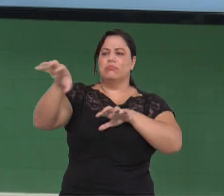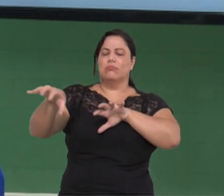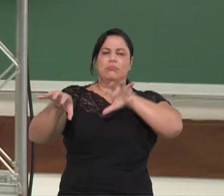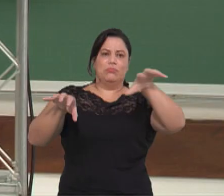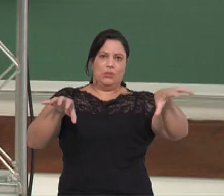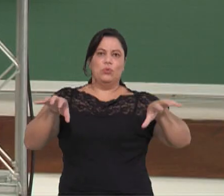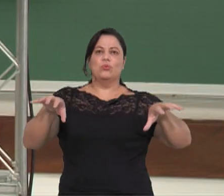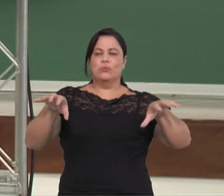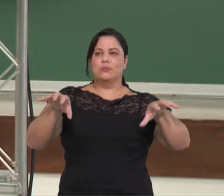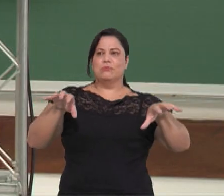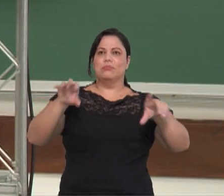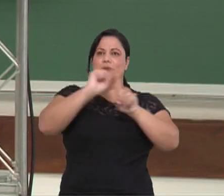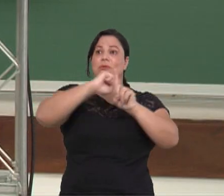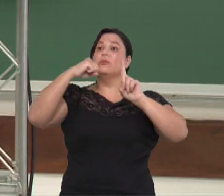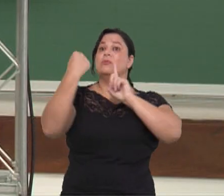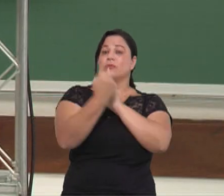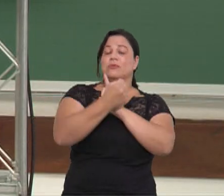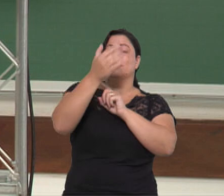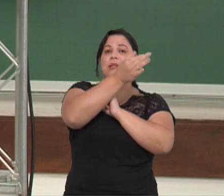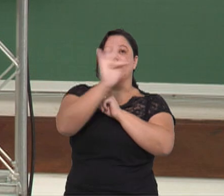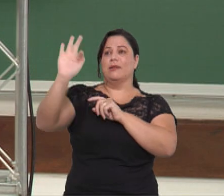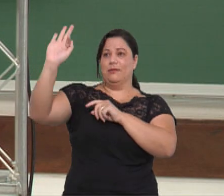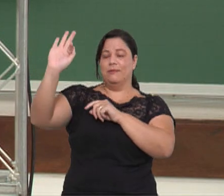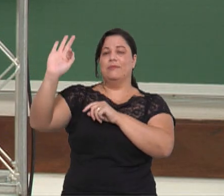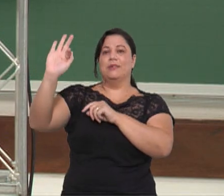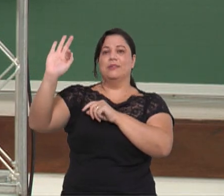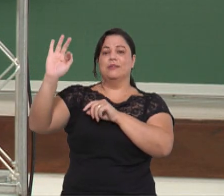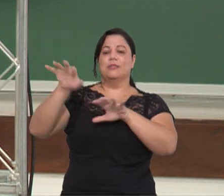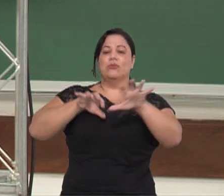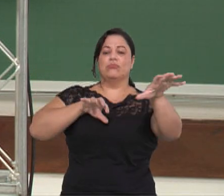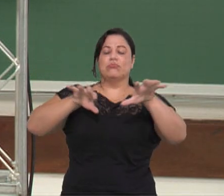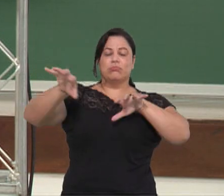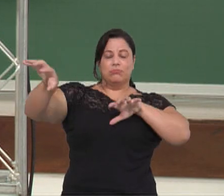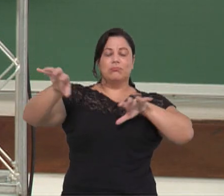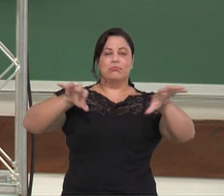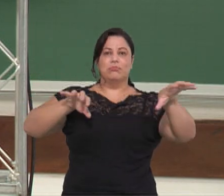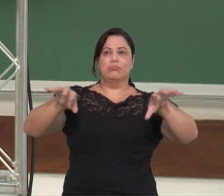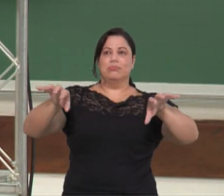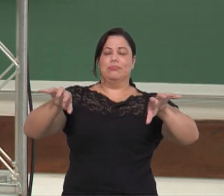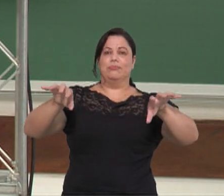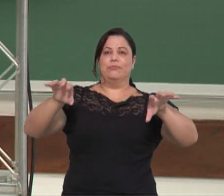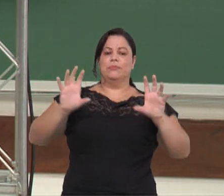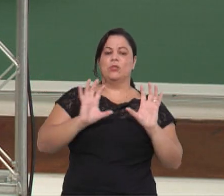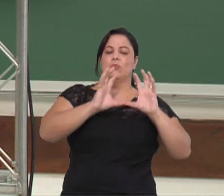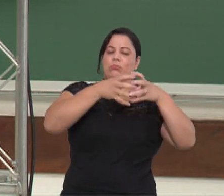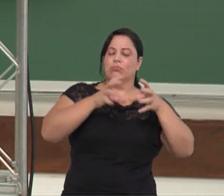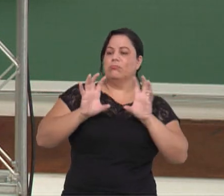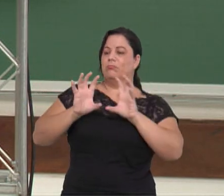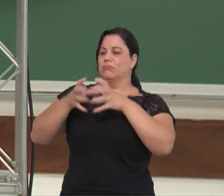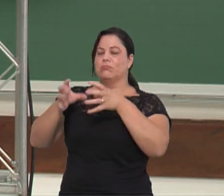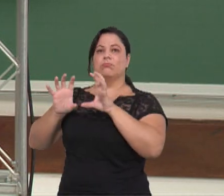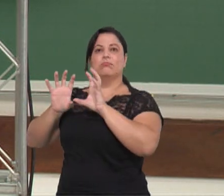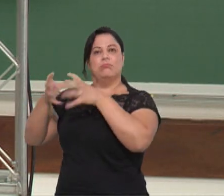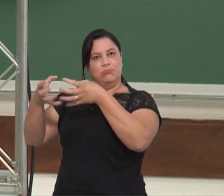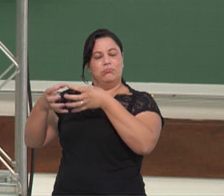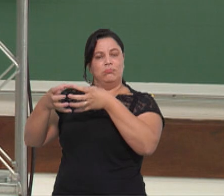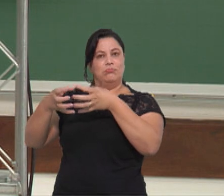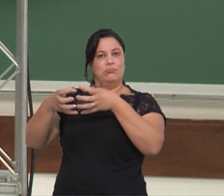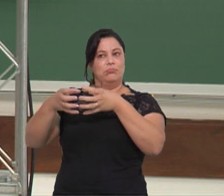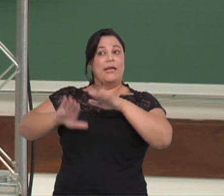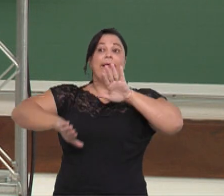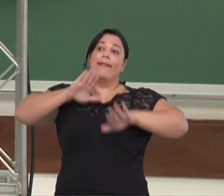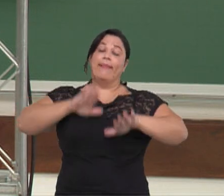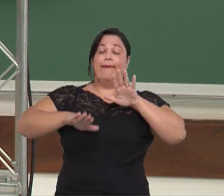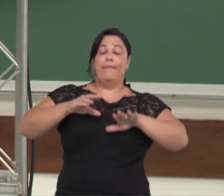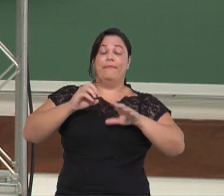francesa, e essa sociedade francesa dividida em classes por nascimento, em estados por nascimento,